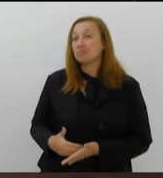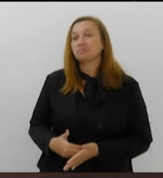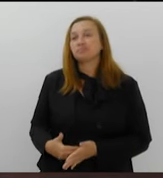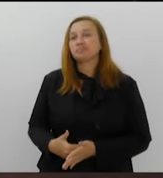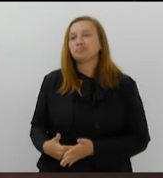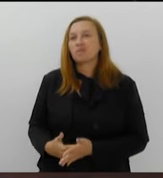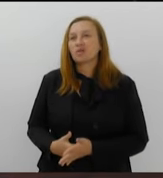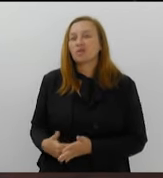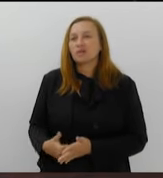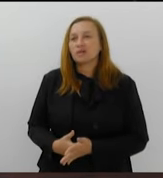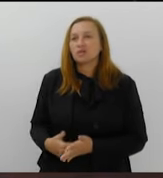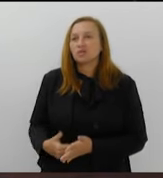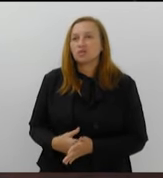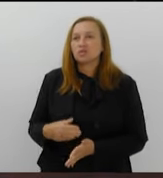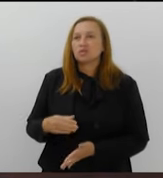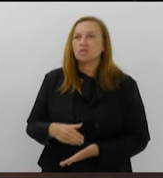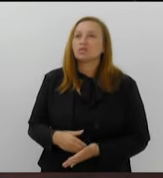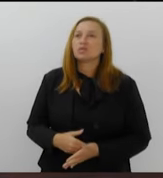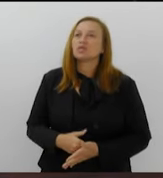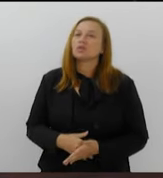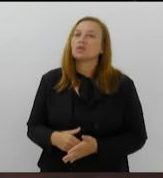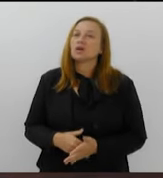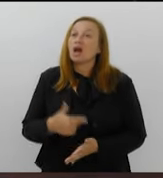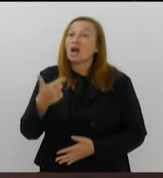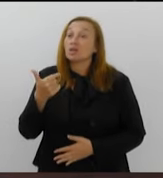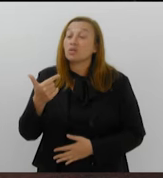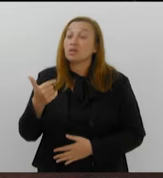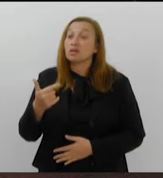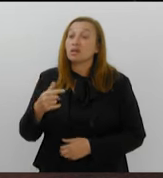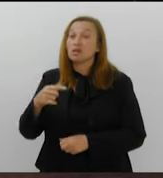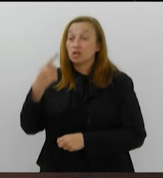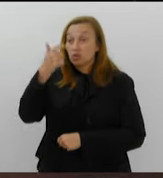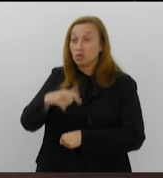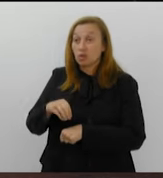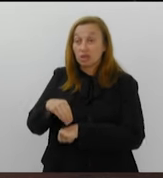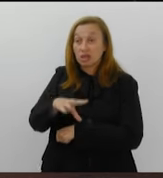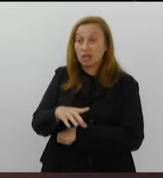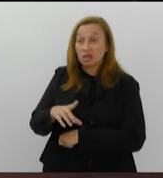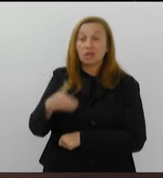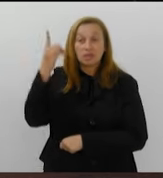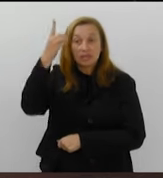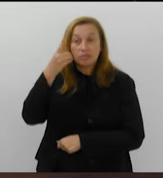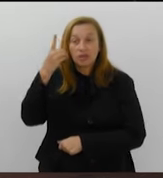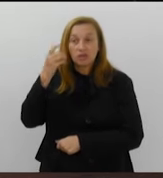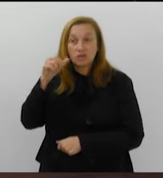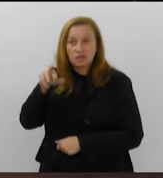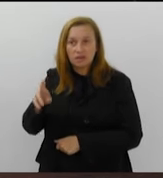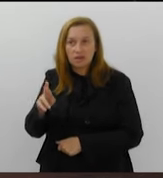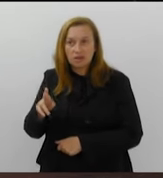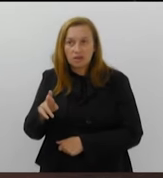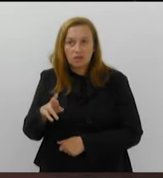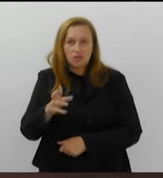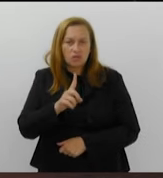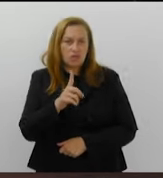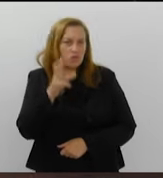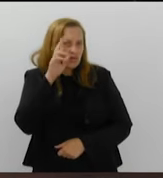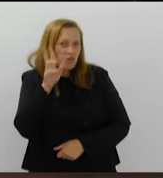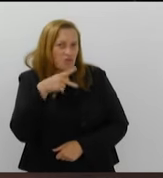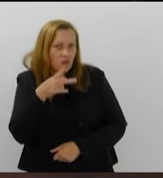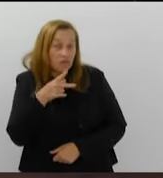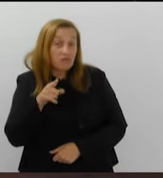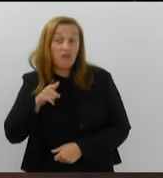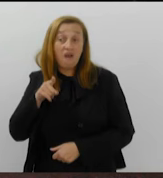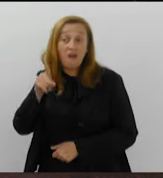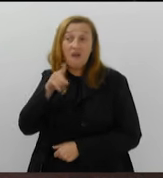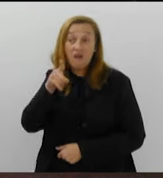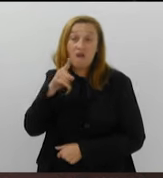do Washington Reis há 12 anos e sou indicação do deputado Rosenberg Reis. Não foi Vossa Excelência que falou, não. Foi ele